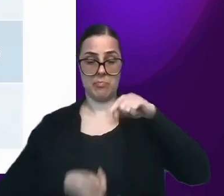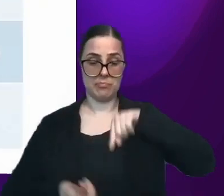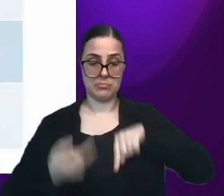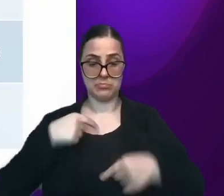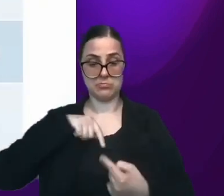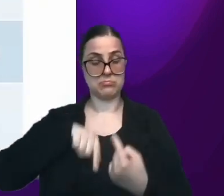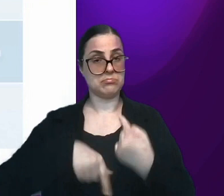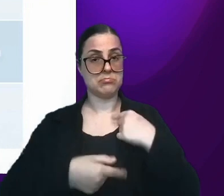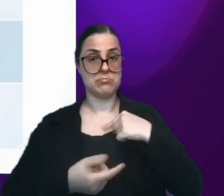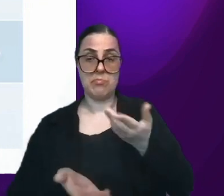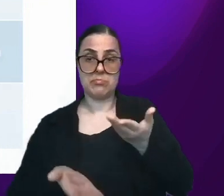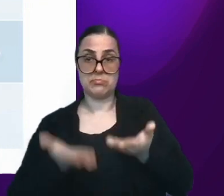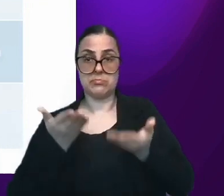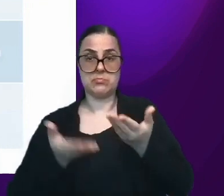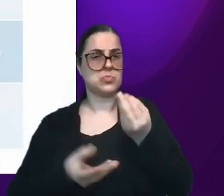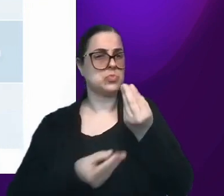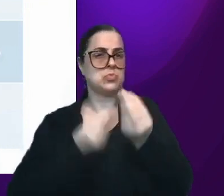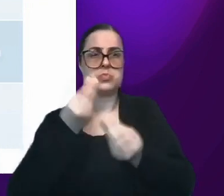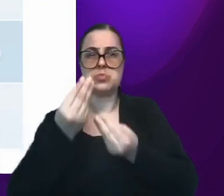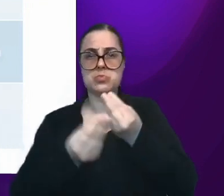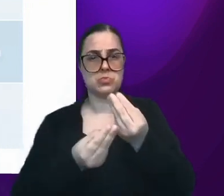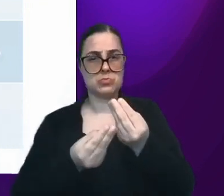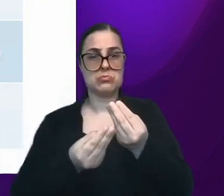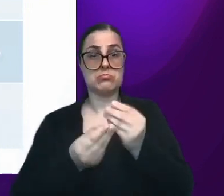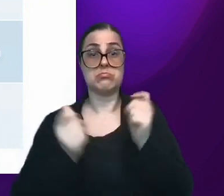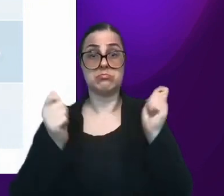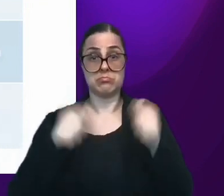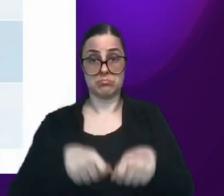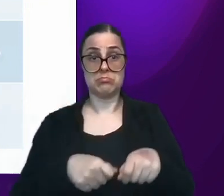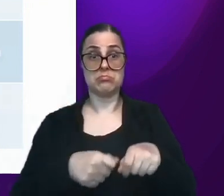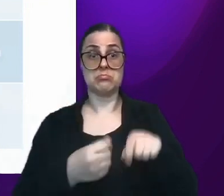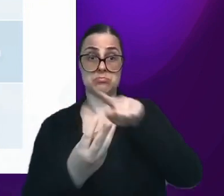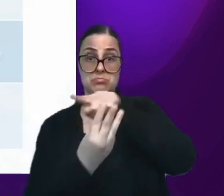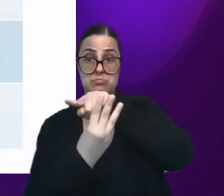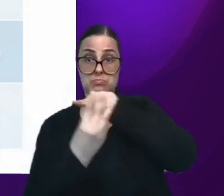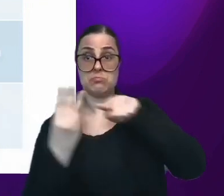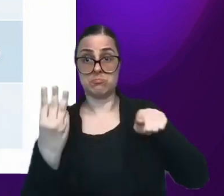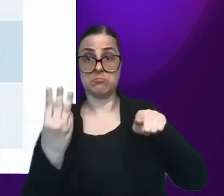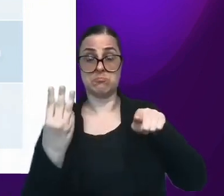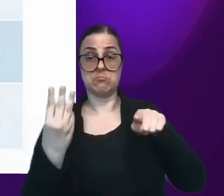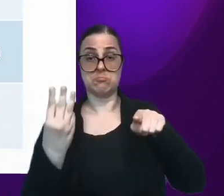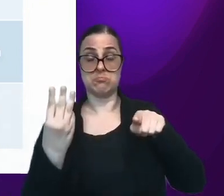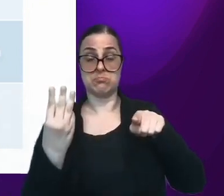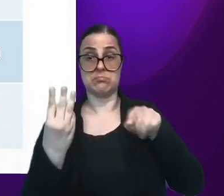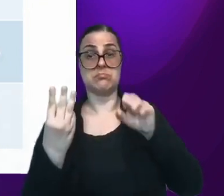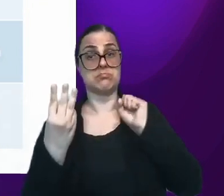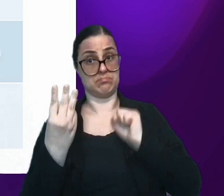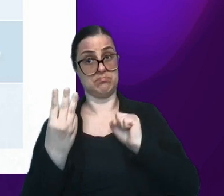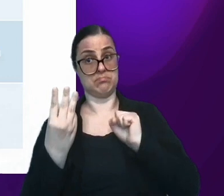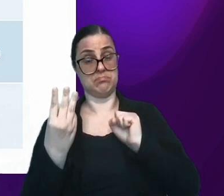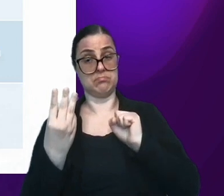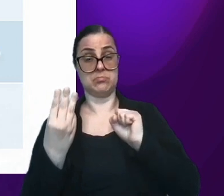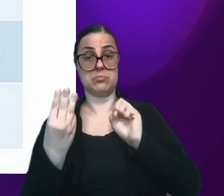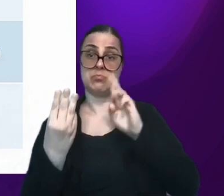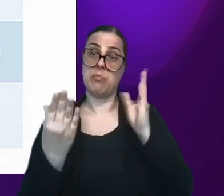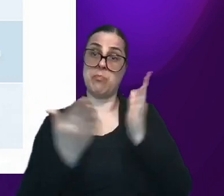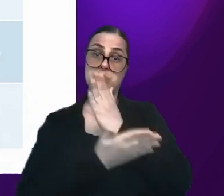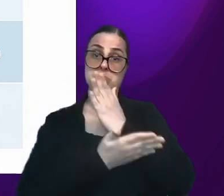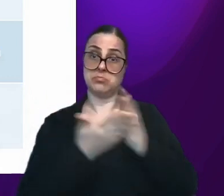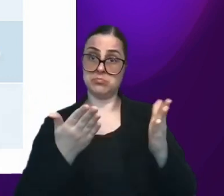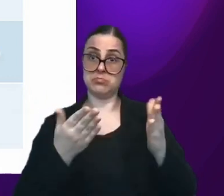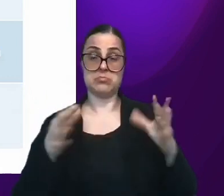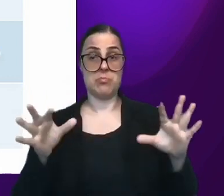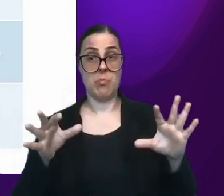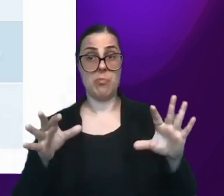Ultrafiltração, então, ela pode ser obtida nas três modalidades de forma isolada ou, mais comumente, associada a métodos